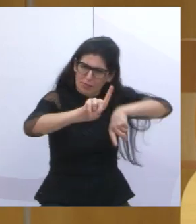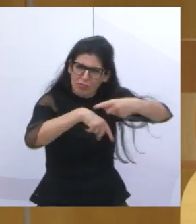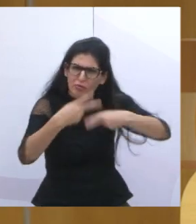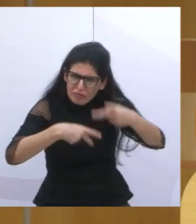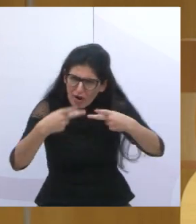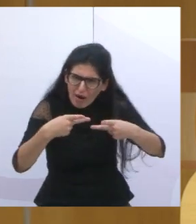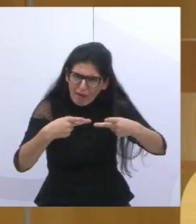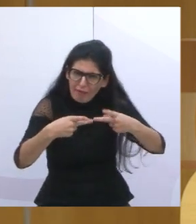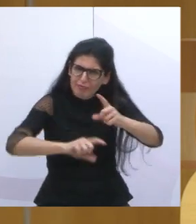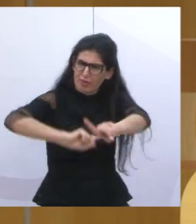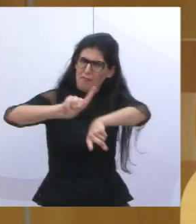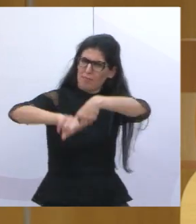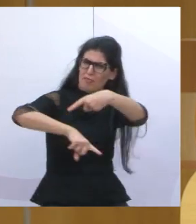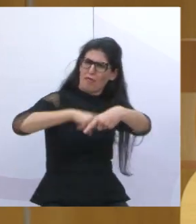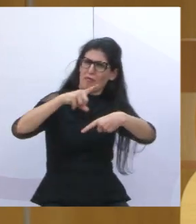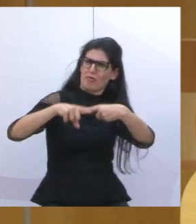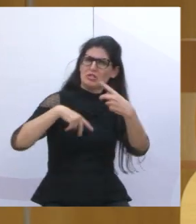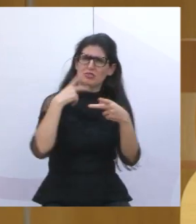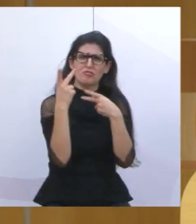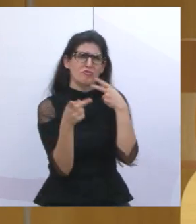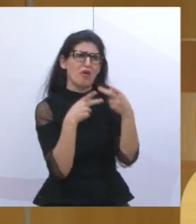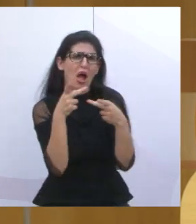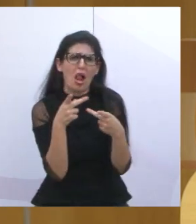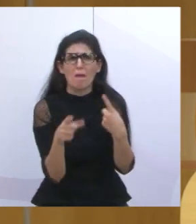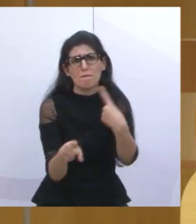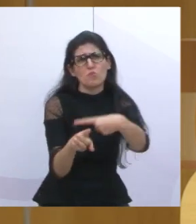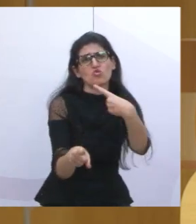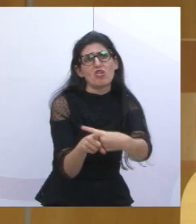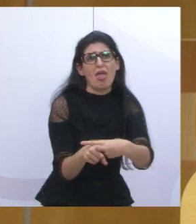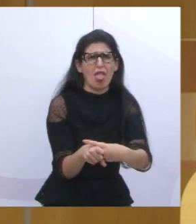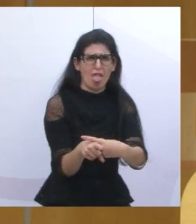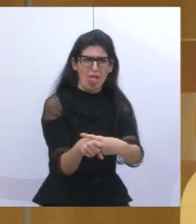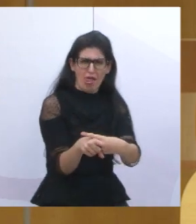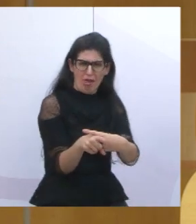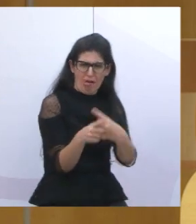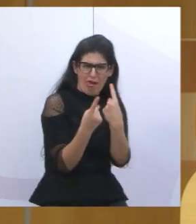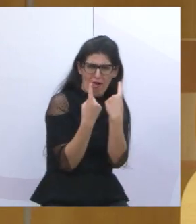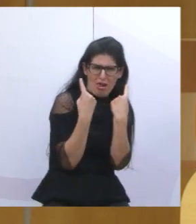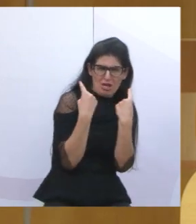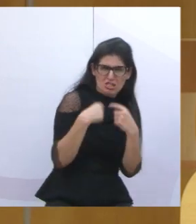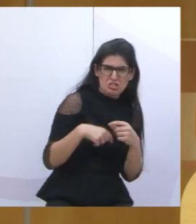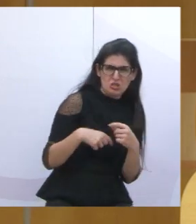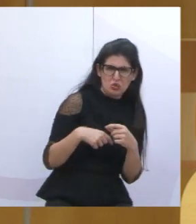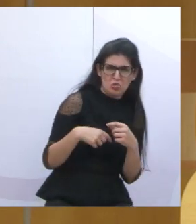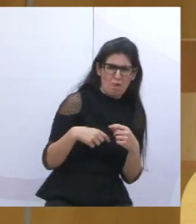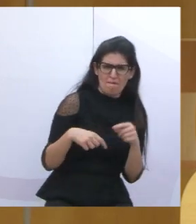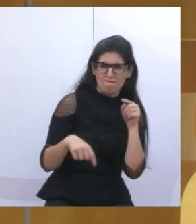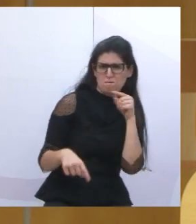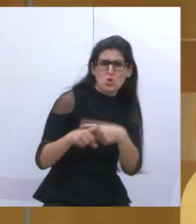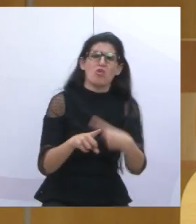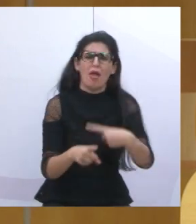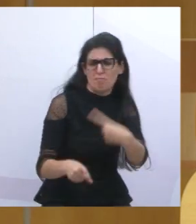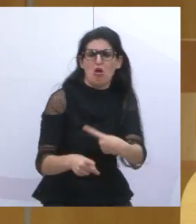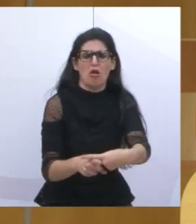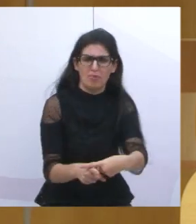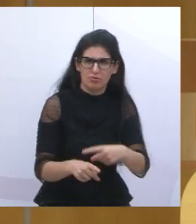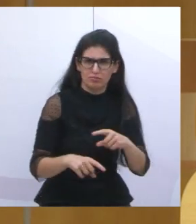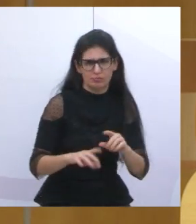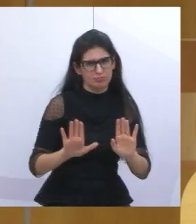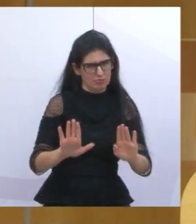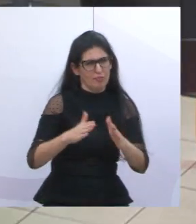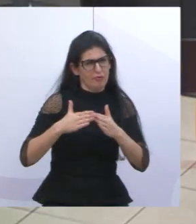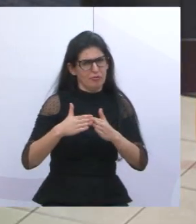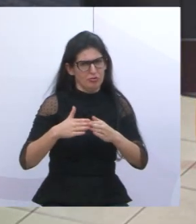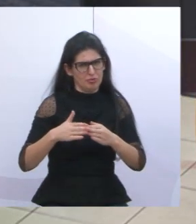questão da gente discutir isso aqui, né? Mas eu só queria dizer essas duas coisas, pois não, vereador Arilton? Não, Paulinho, eu só queria aproveitar o